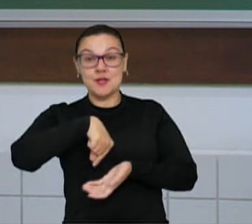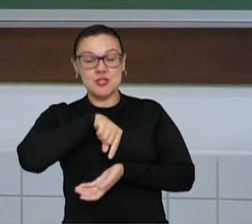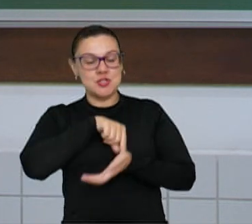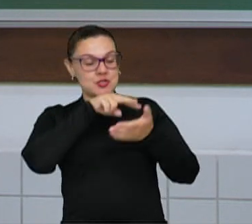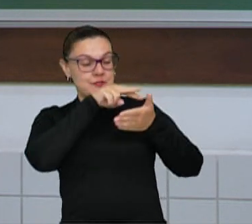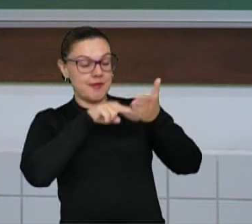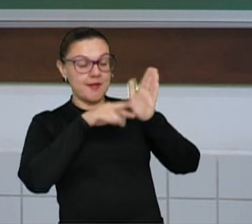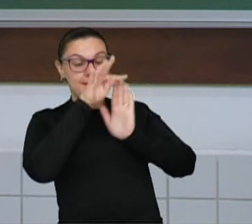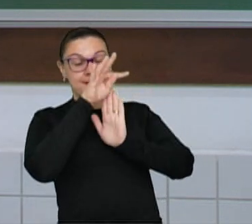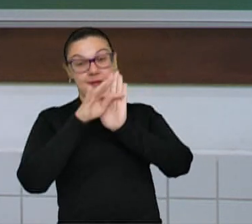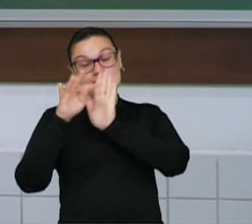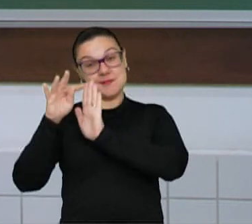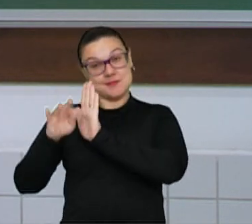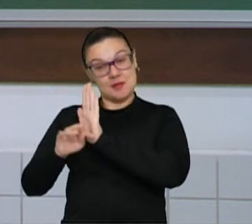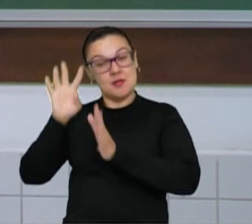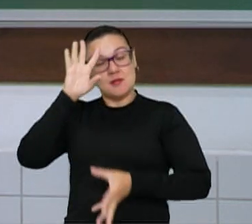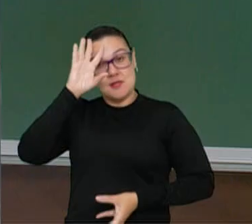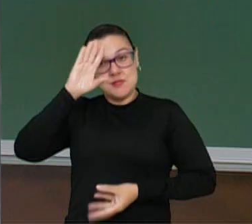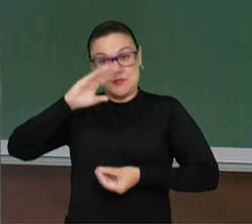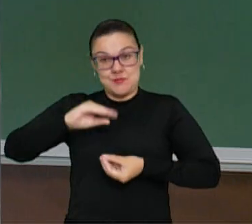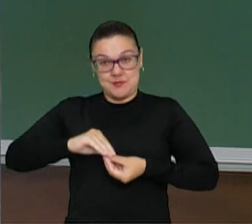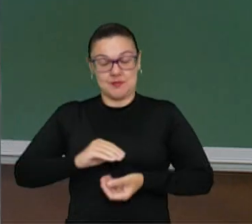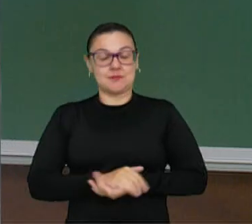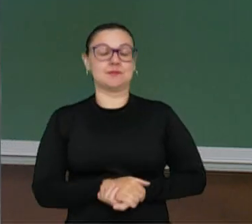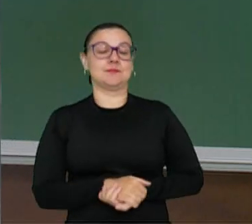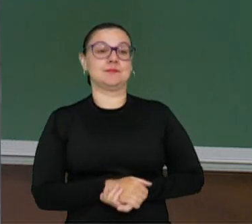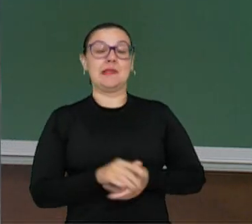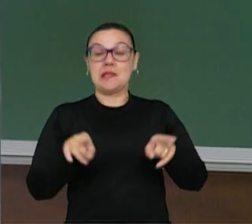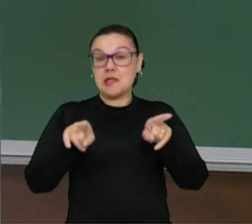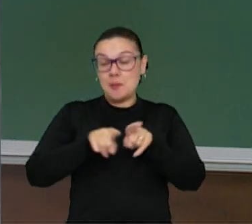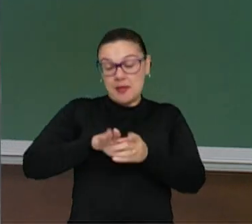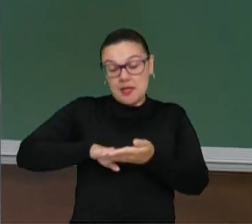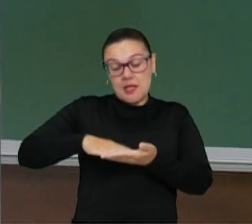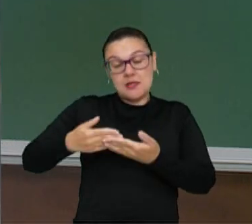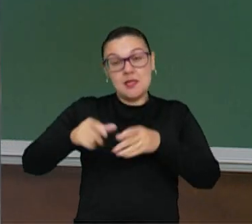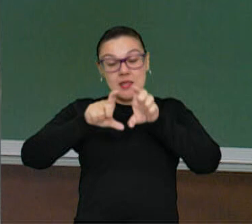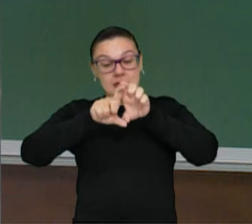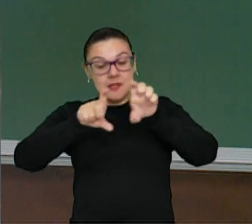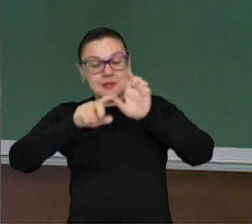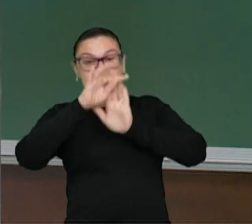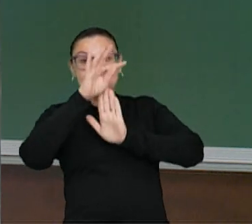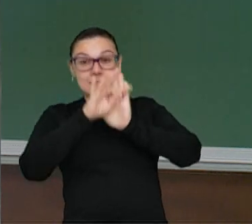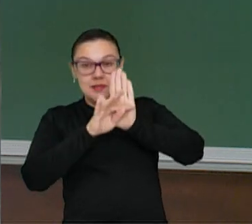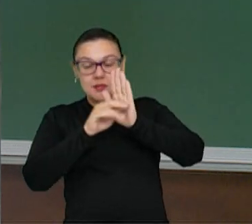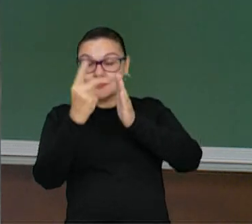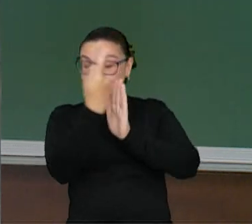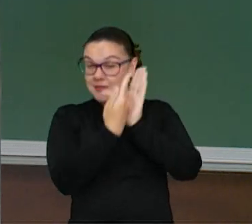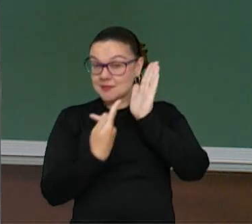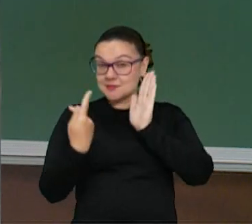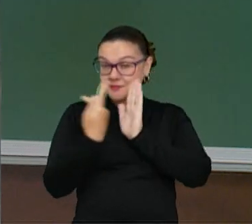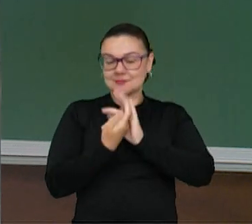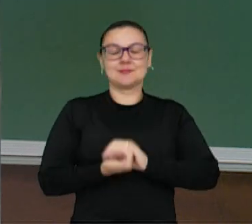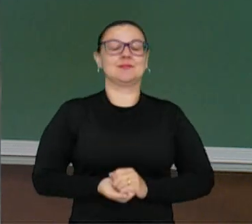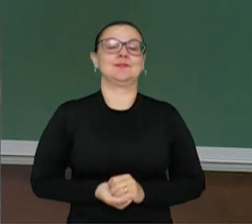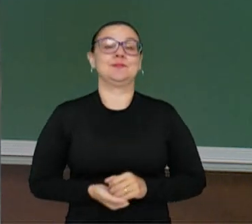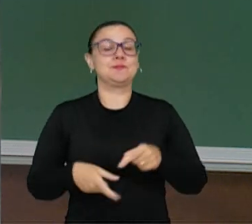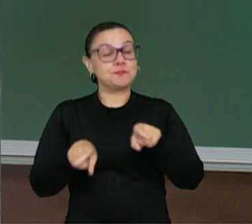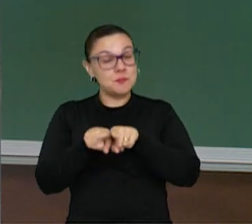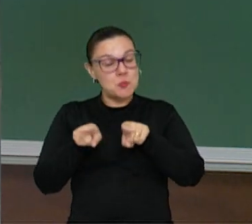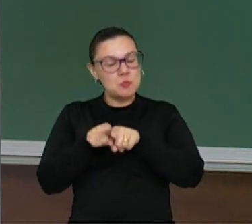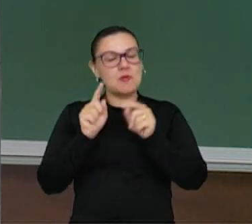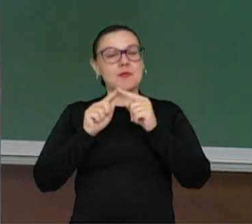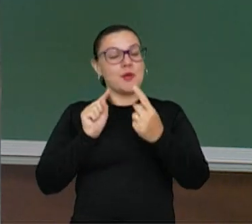ler alguns textos compreensivamente, vamos interpretar texto com auxílio de material gráfico, vamos